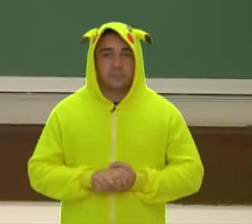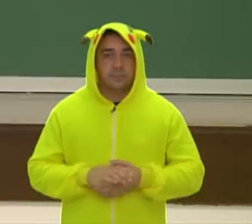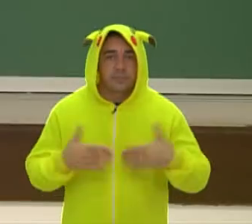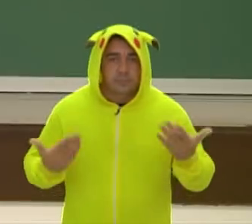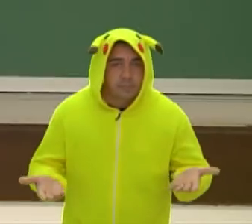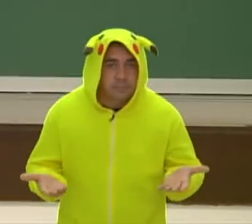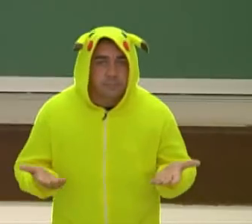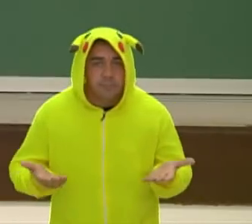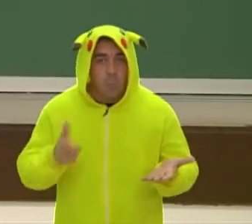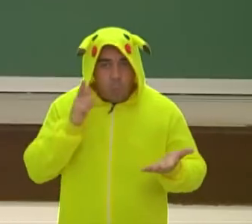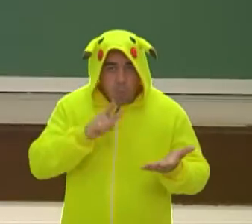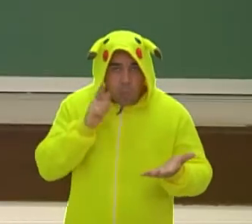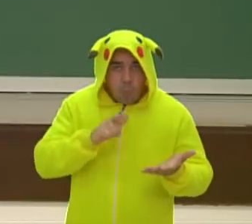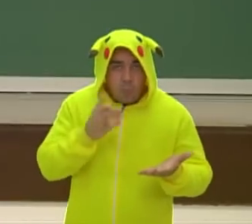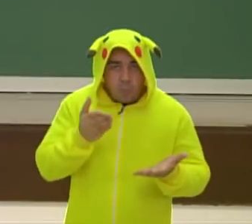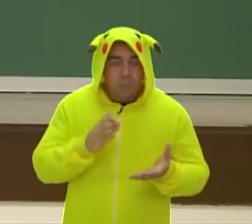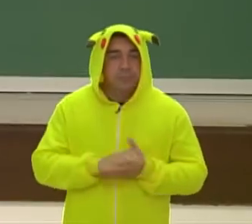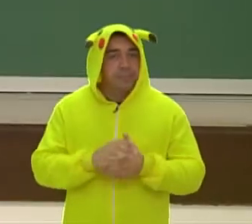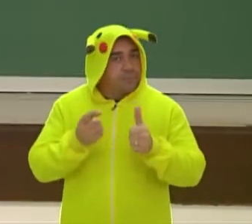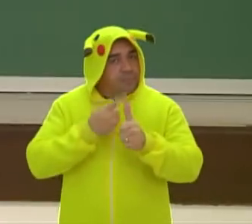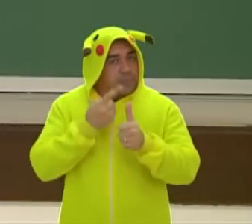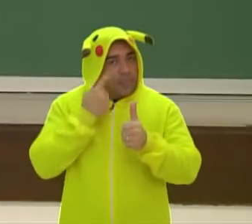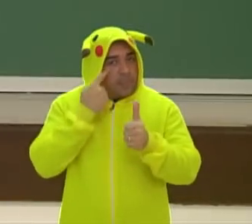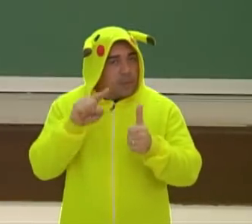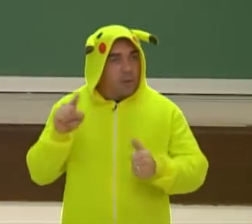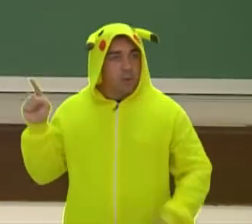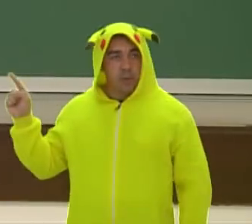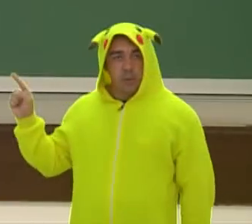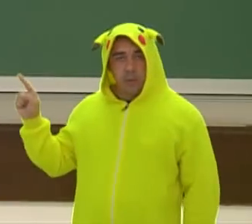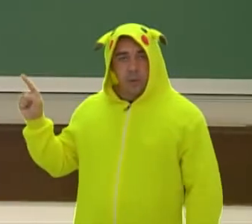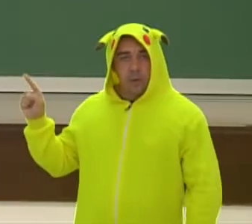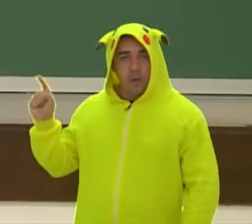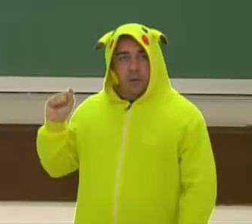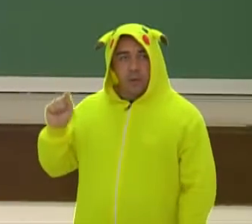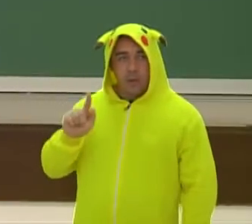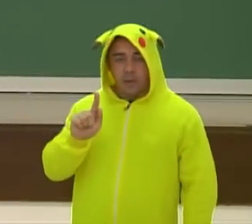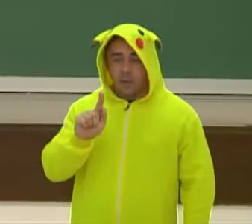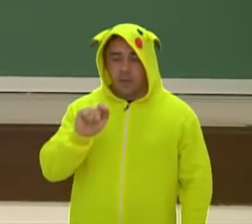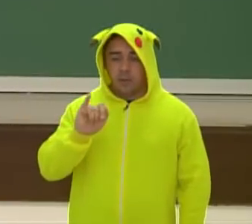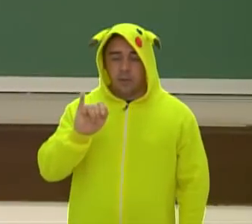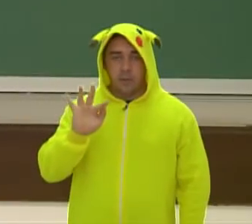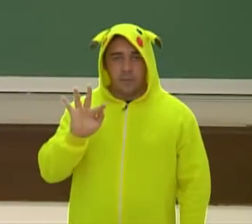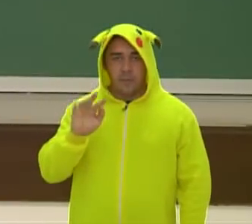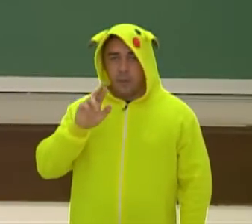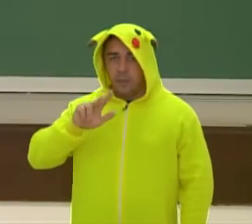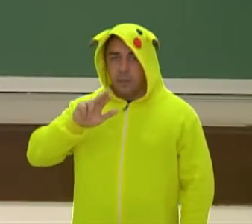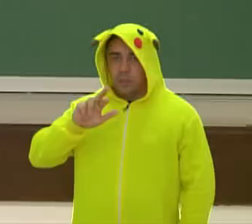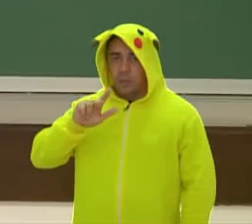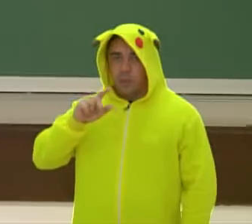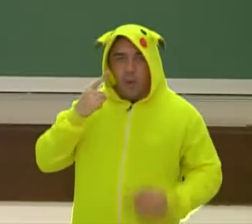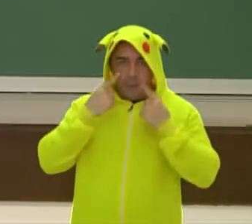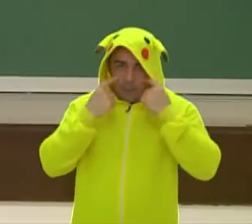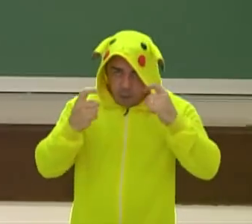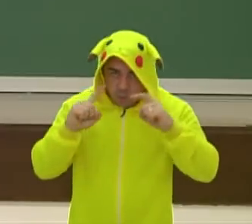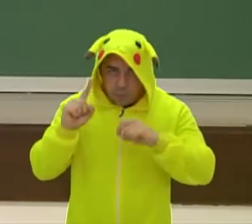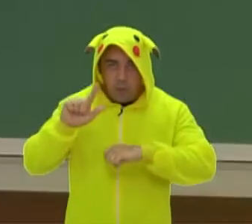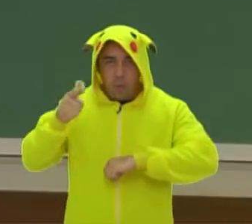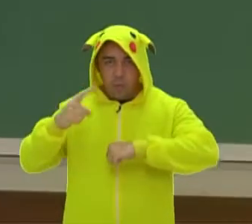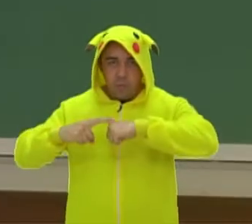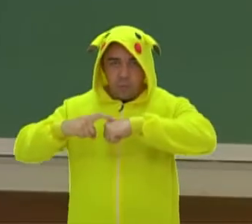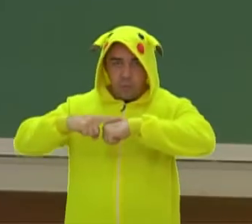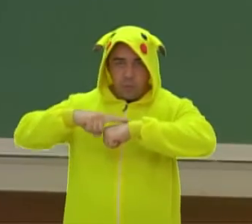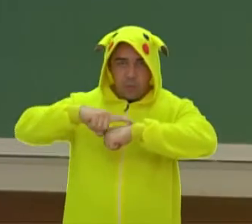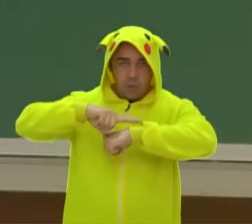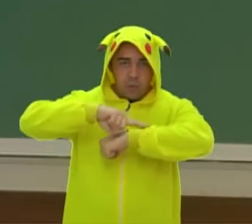E aí, gente, conseguiram? Primeiro, vamos dar uma olhada nesse GIF aqui. Olha só o que está acontecendo, né? Não é o Pikachu, é um outro Pokémon. Está mostrando